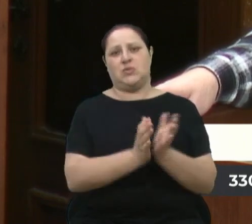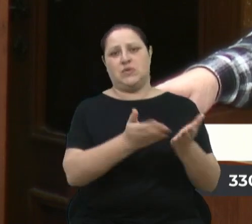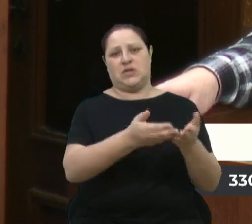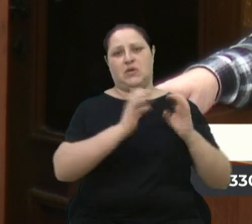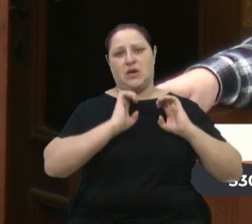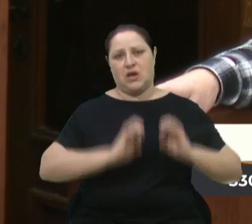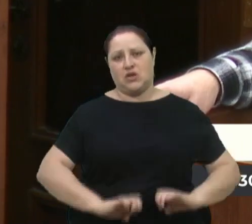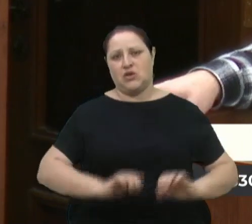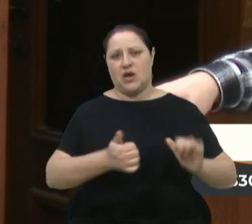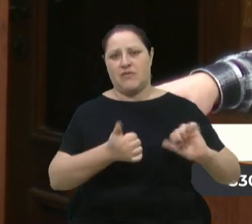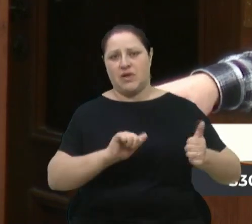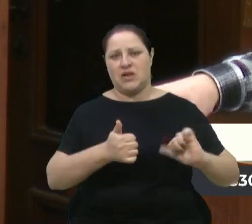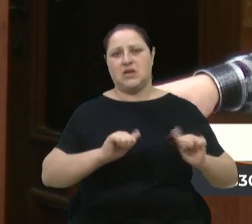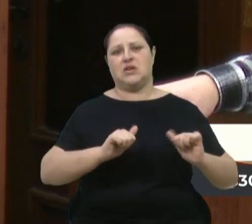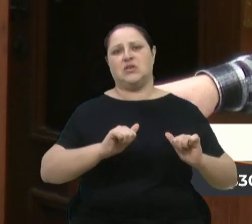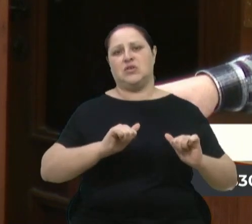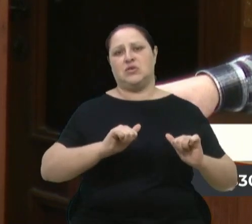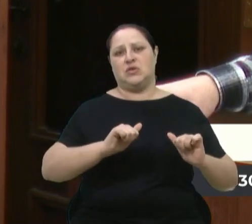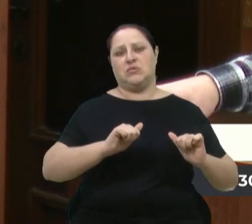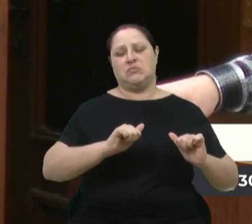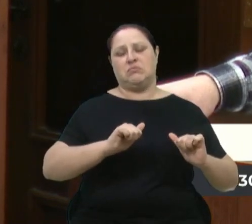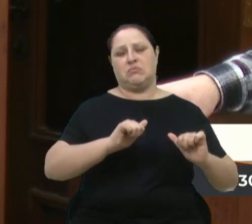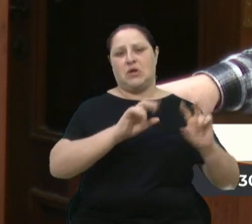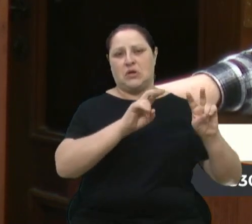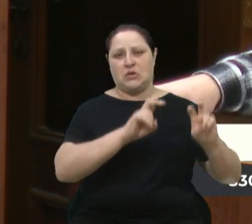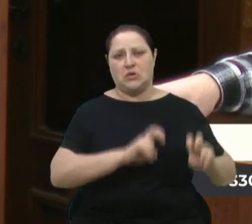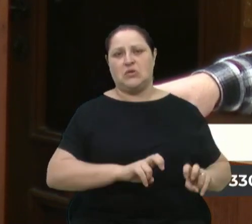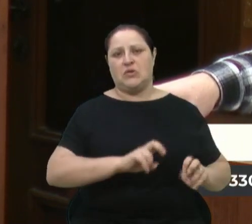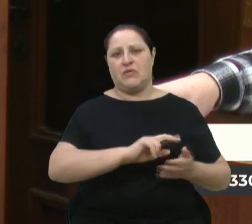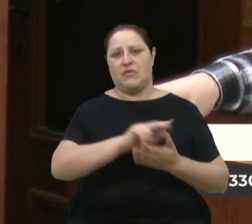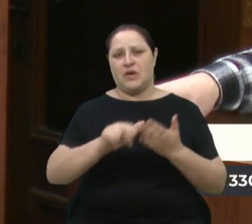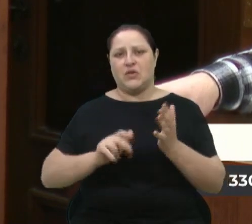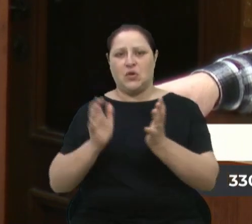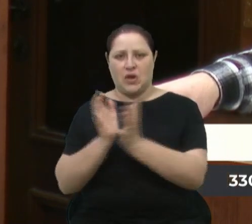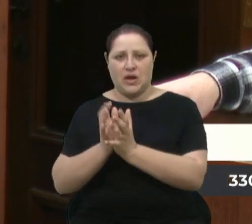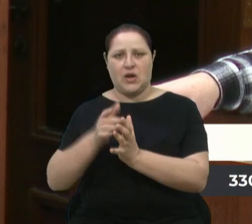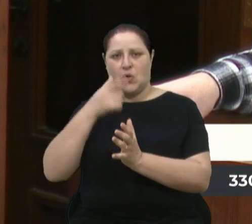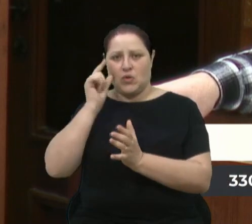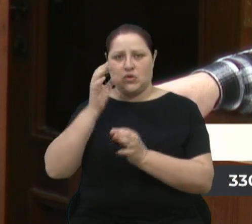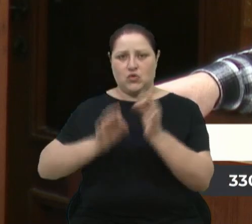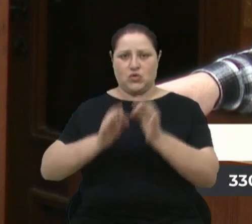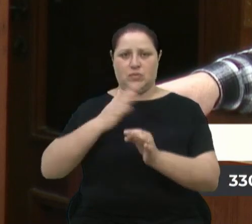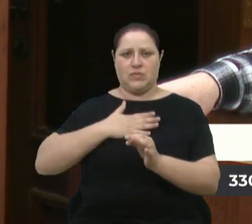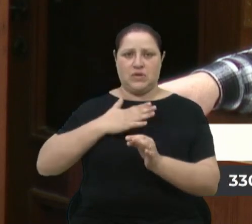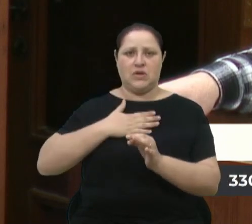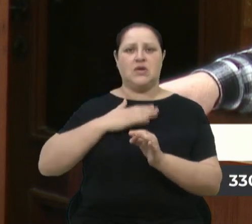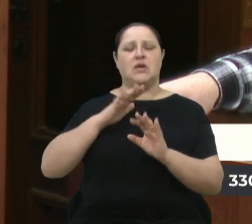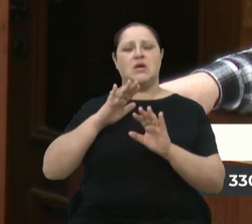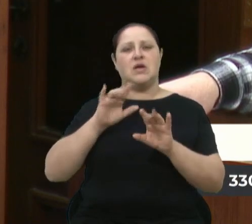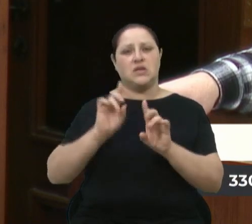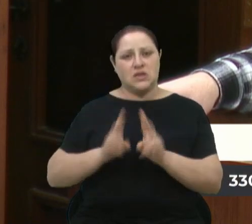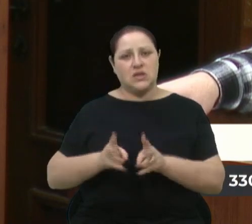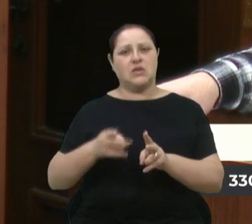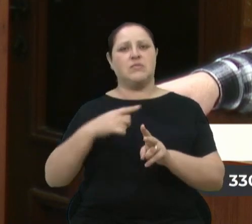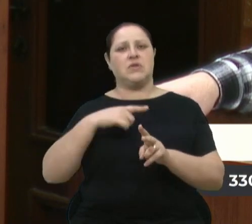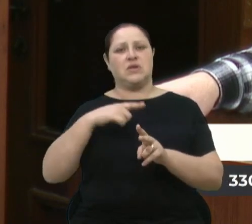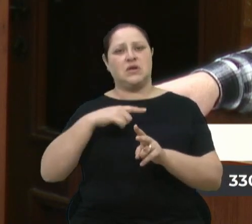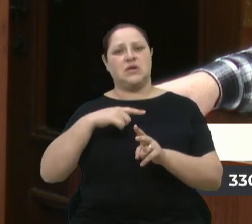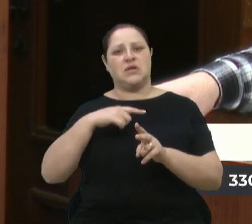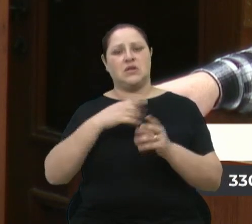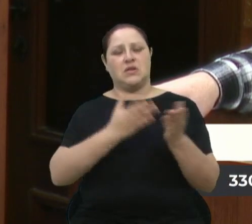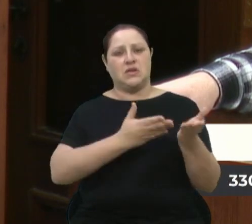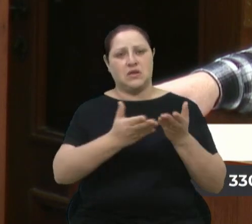dos colegas que me julgaram ontem, e sempre tratei os casos dentro